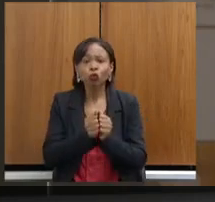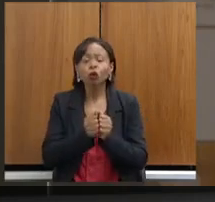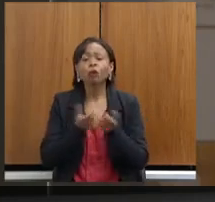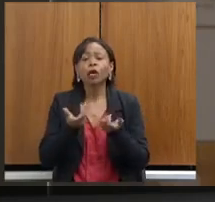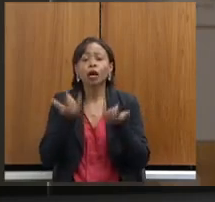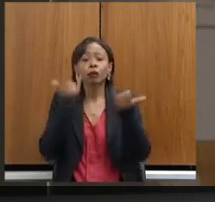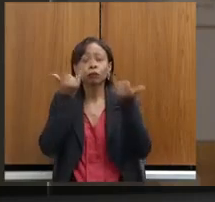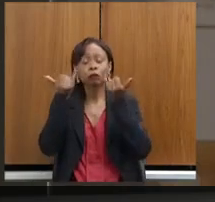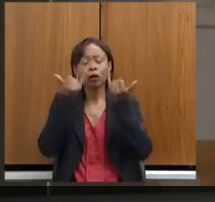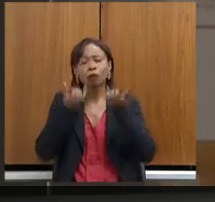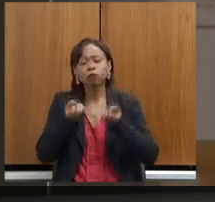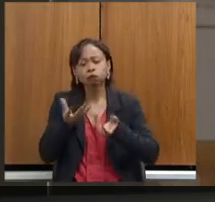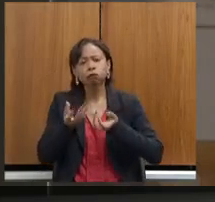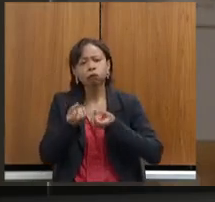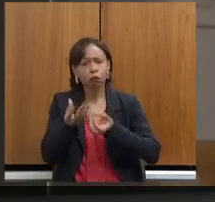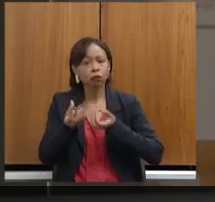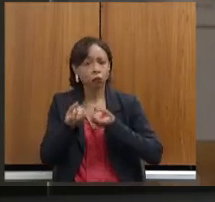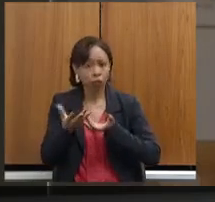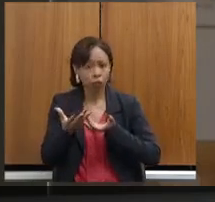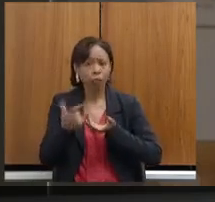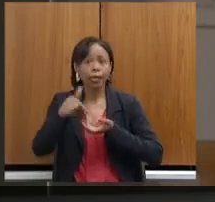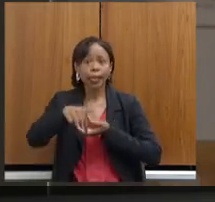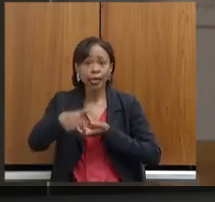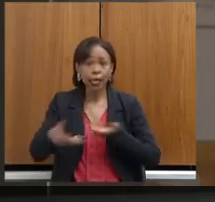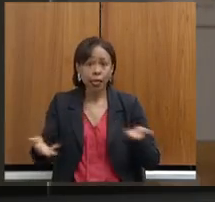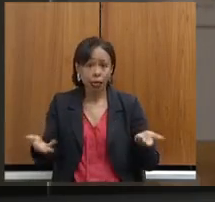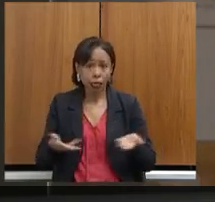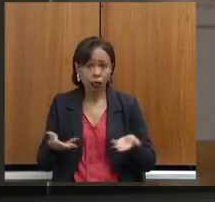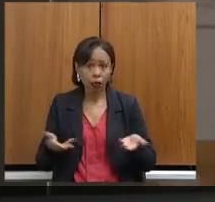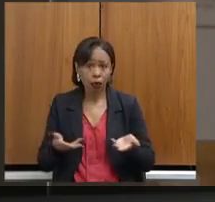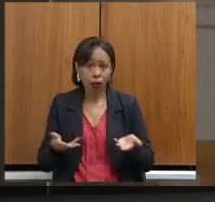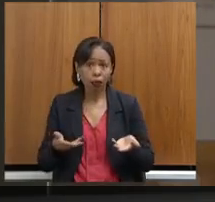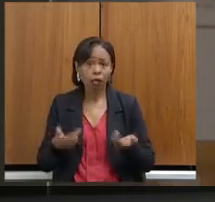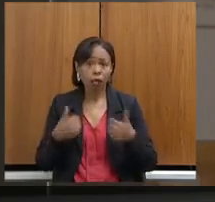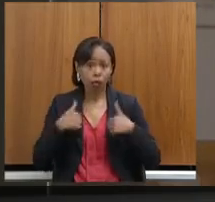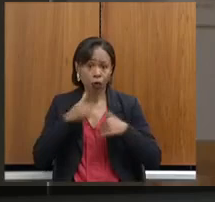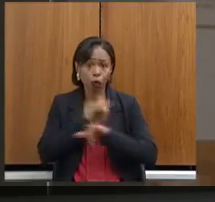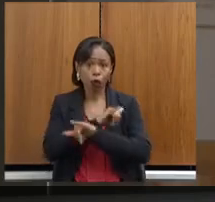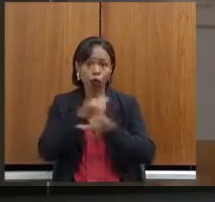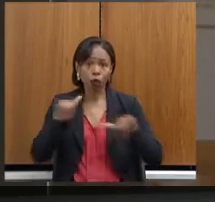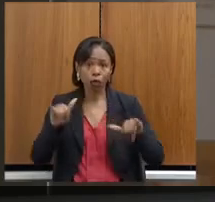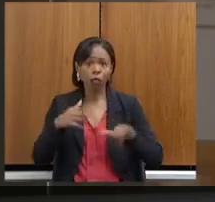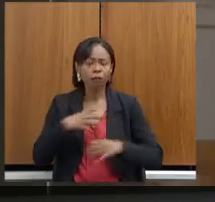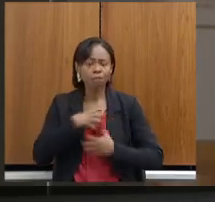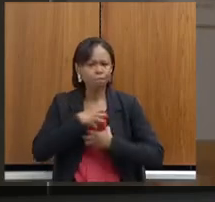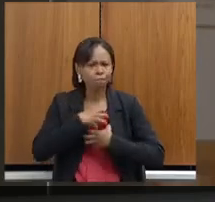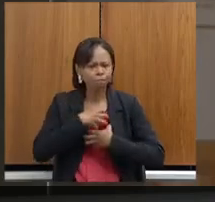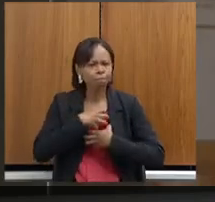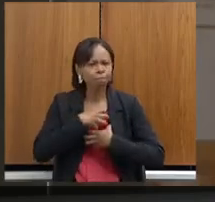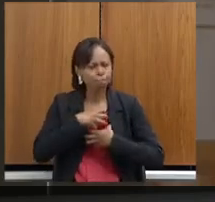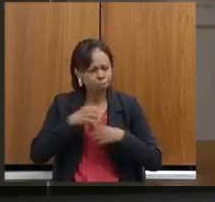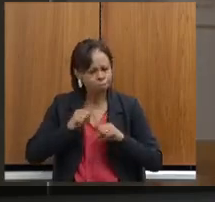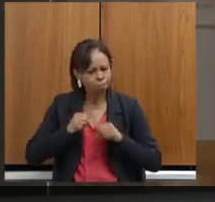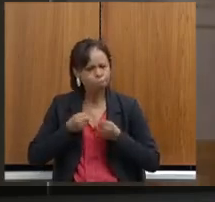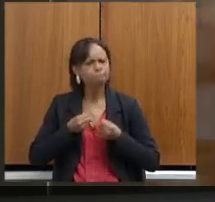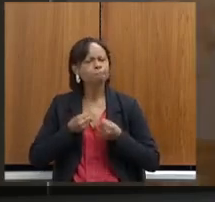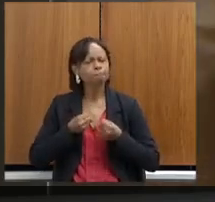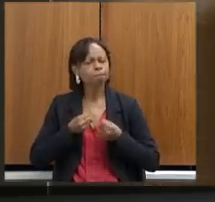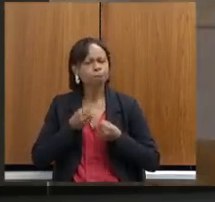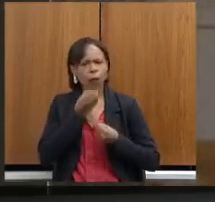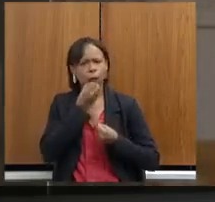algumas informações e dessa vez eu eu falo que me sinto muito segura né